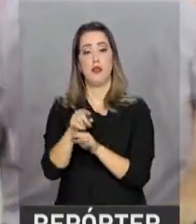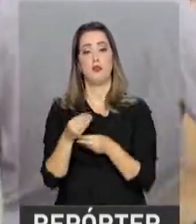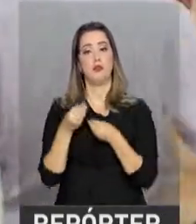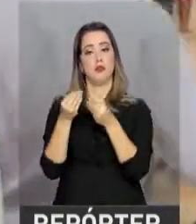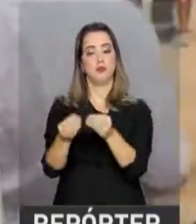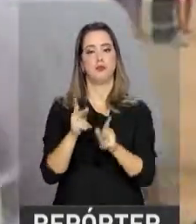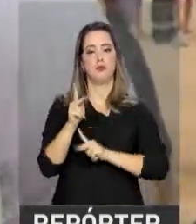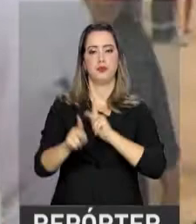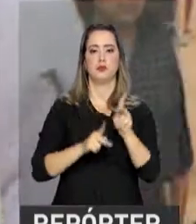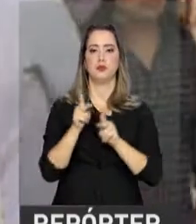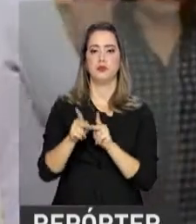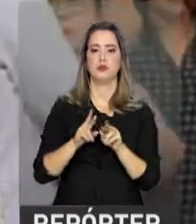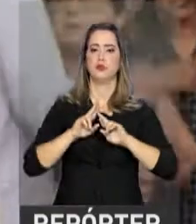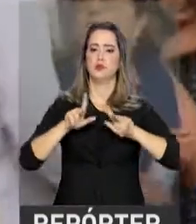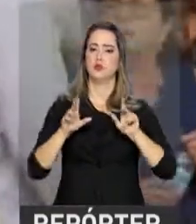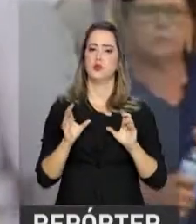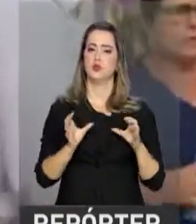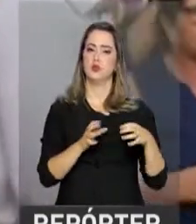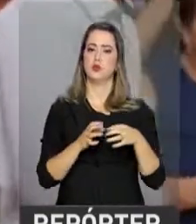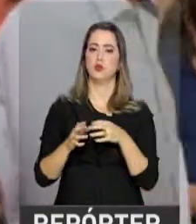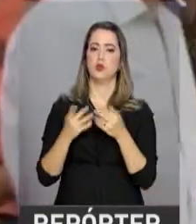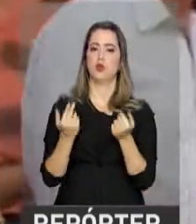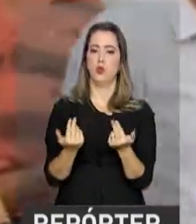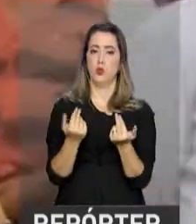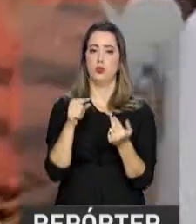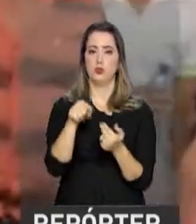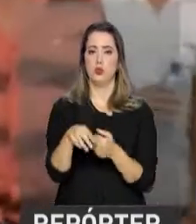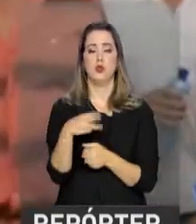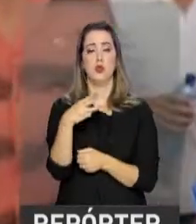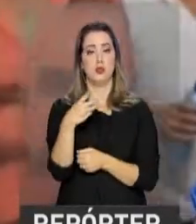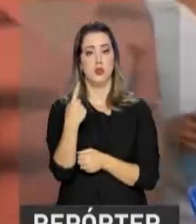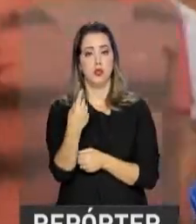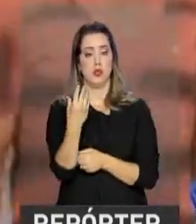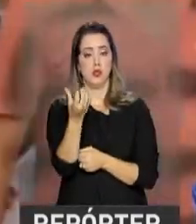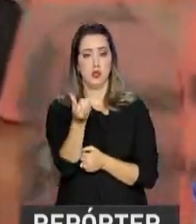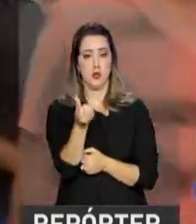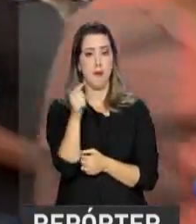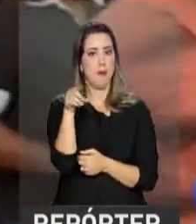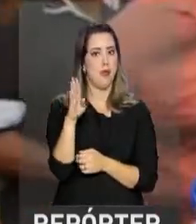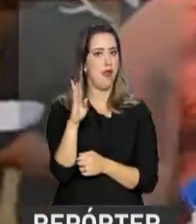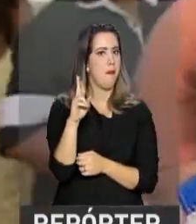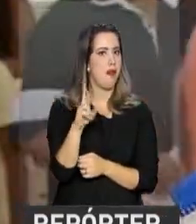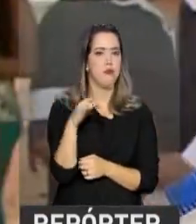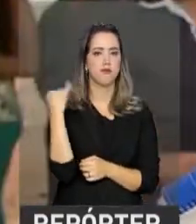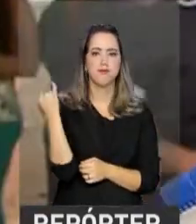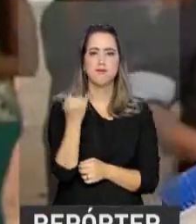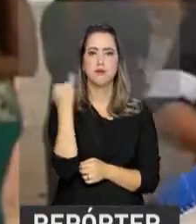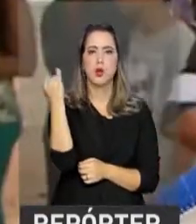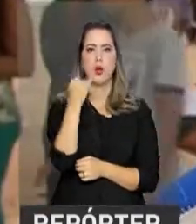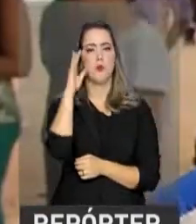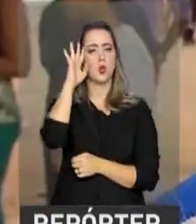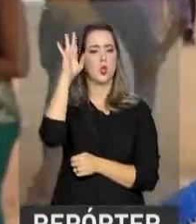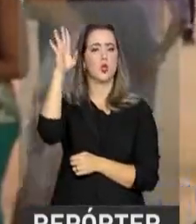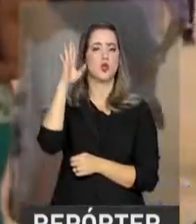população nas diversas áreas como essa estrada 316 que realiza o sonho de 50 anos do povo alagoano